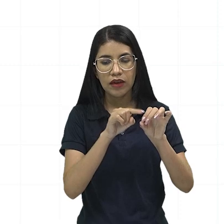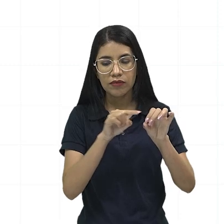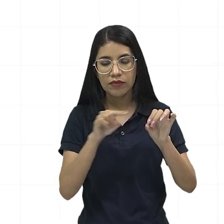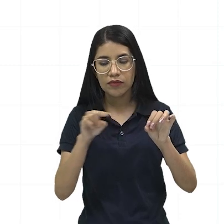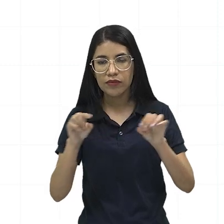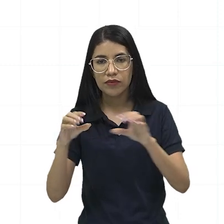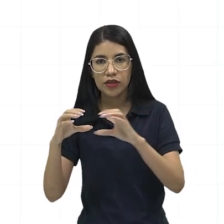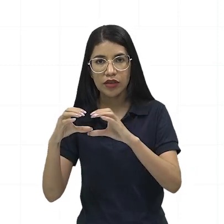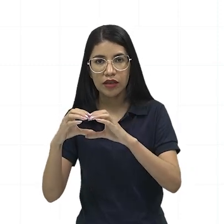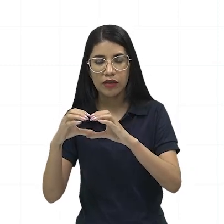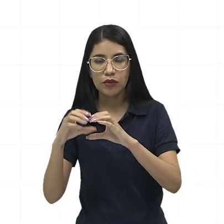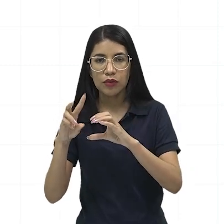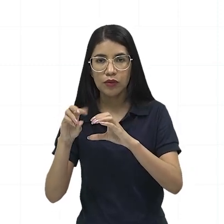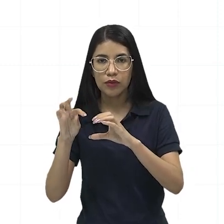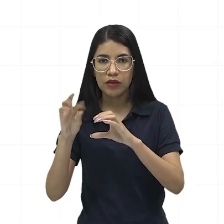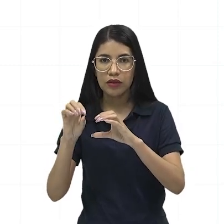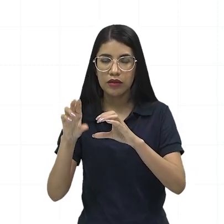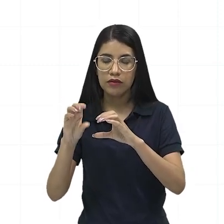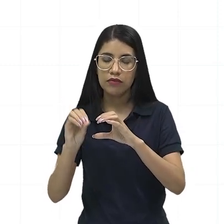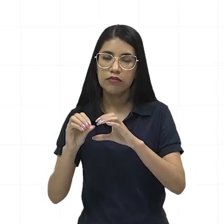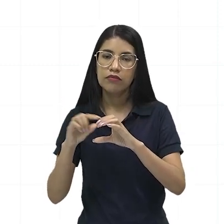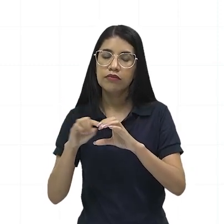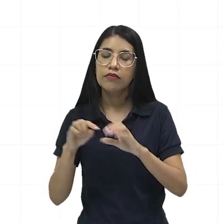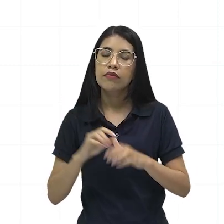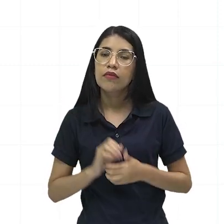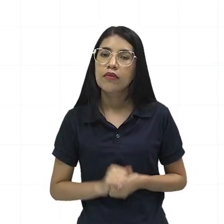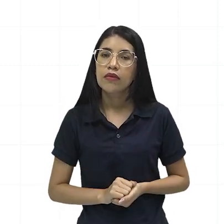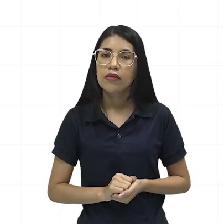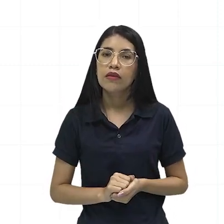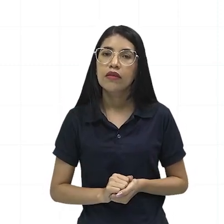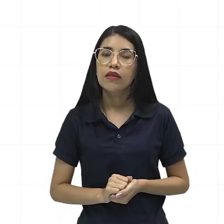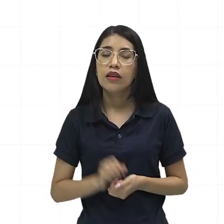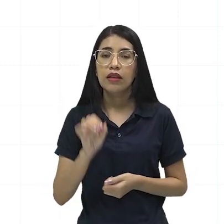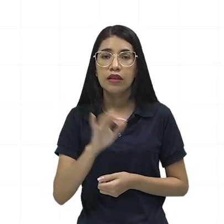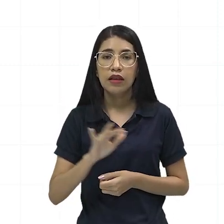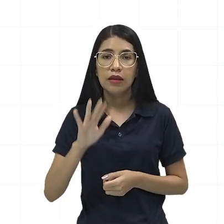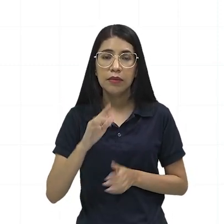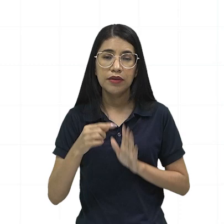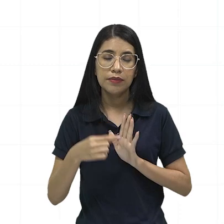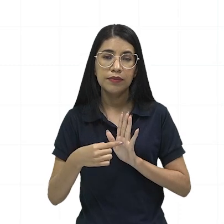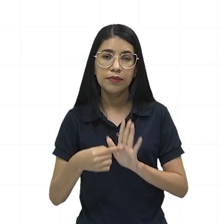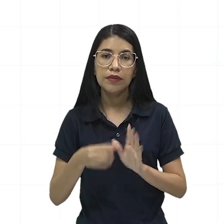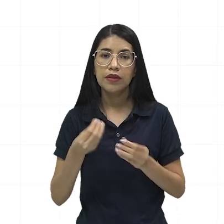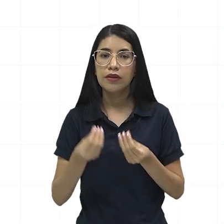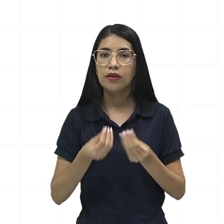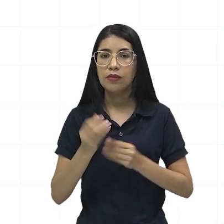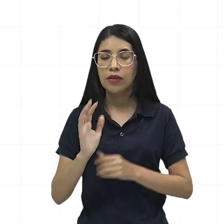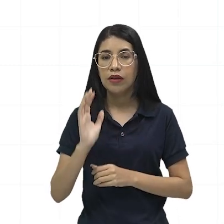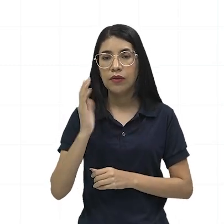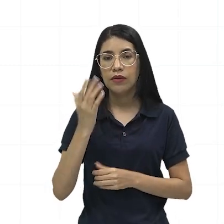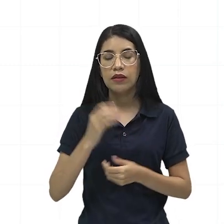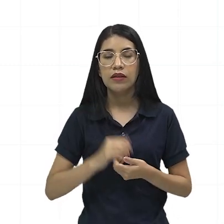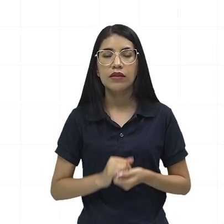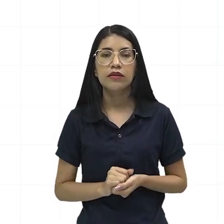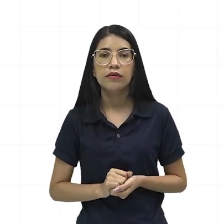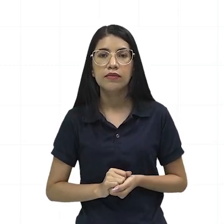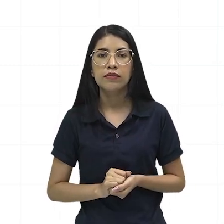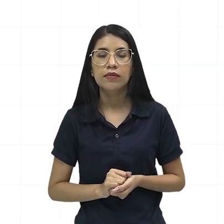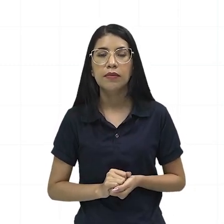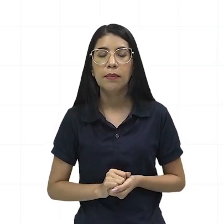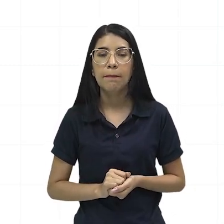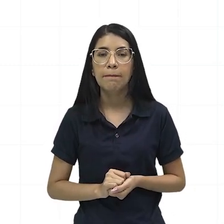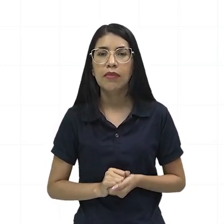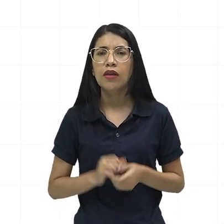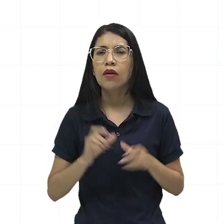de ovulação, certo? A gente vai ver através de uma imagem como é que funciona, né? Onde está esse